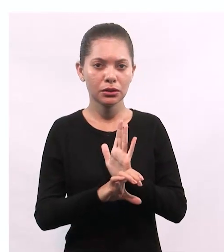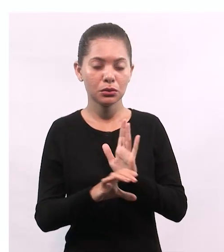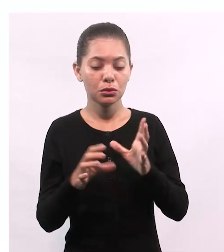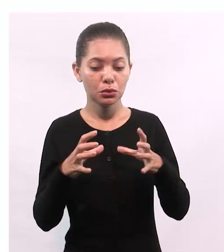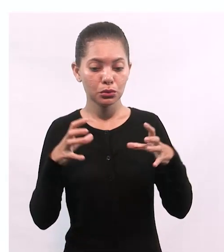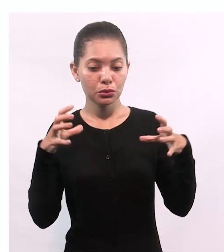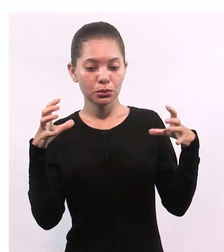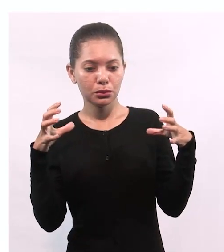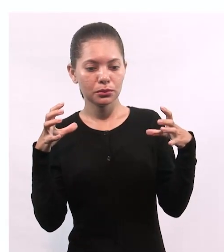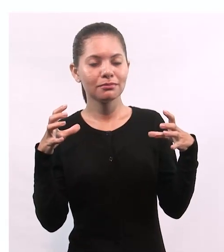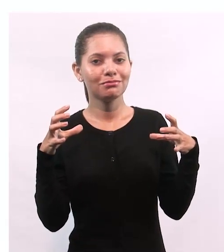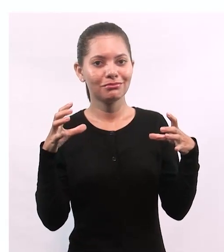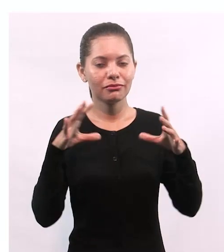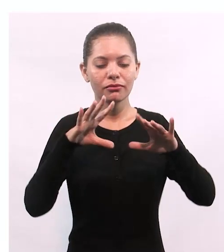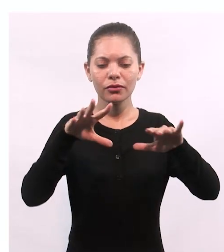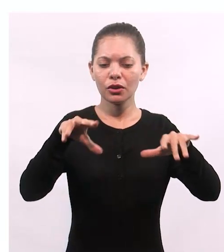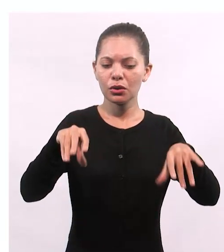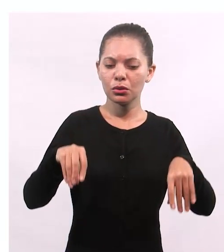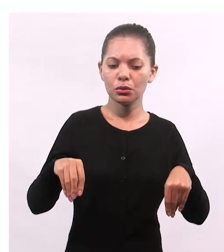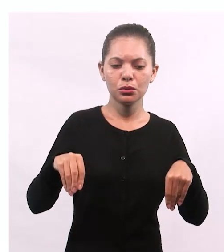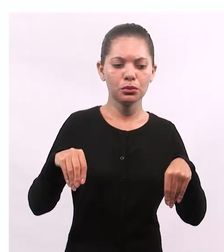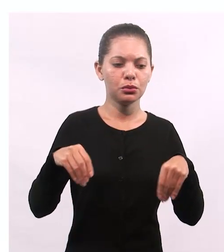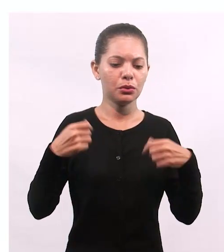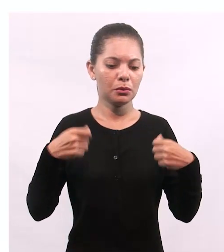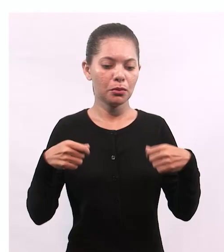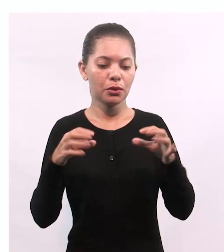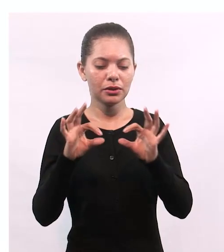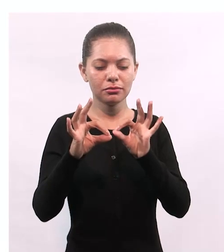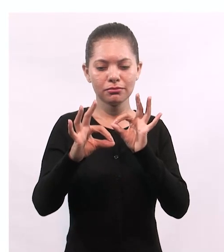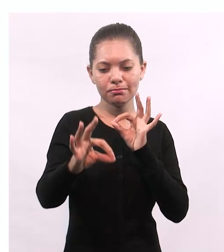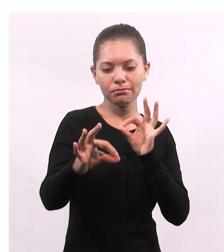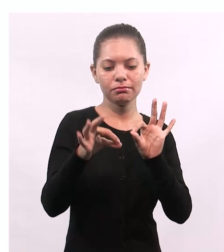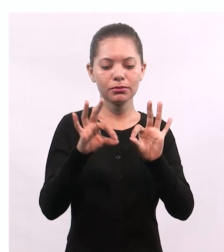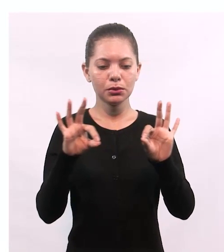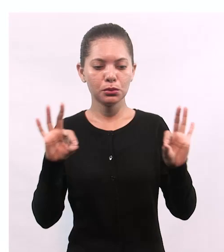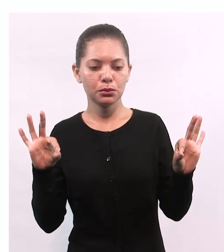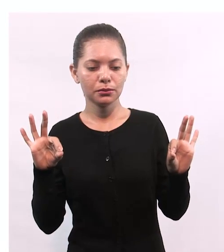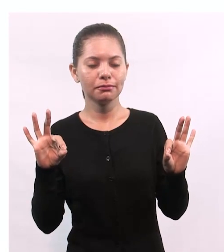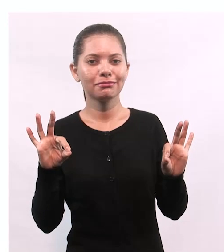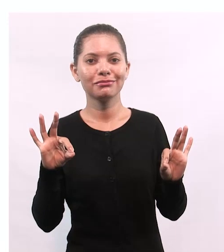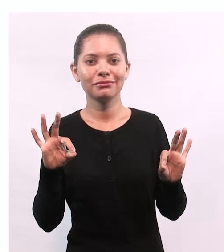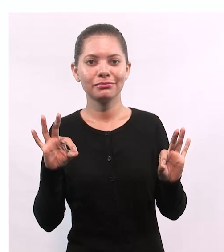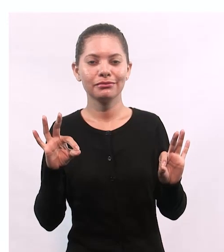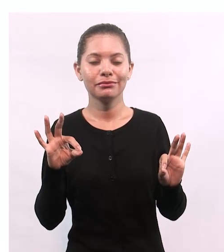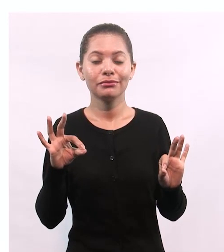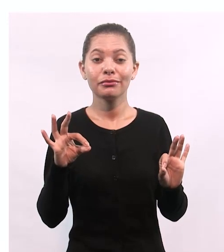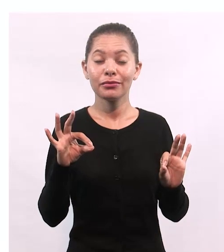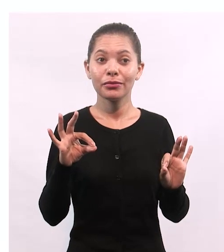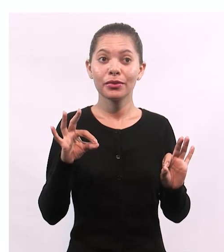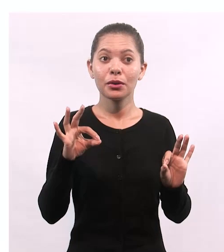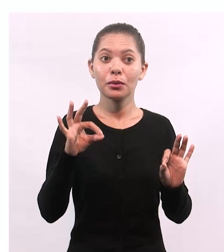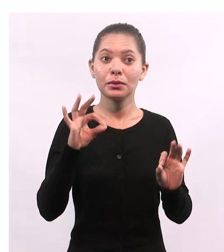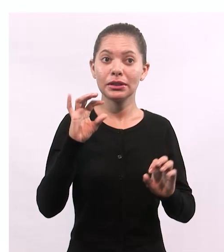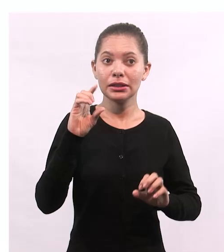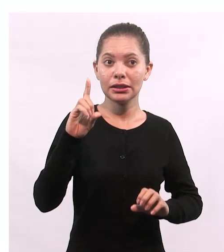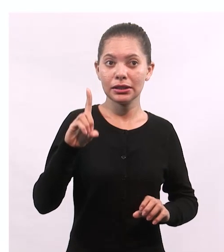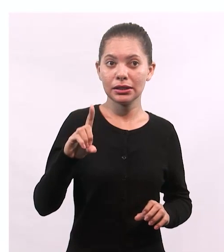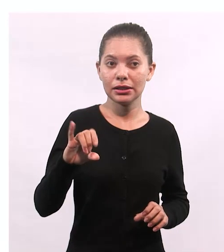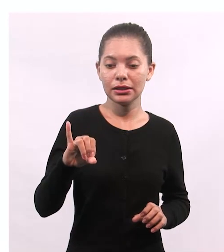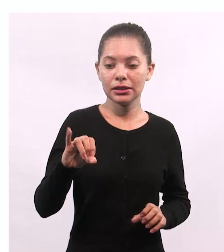sobre grandezas, ou seja, tudo aquilo que a gente pode medir. E como diz